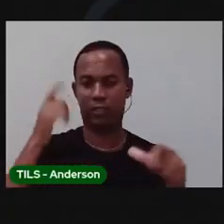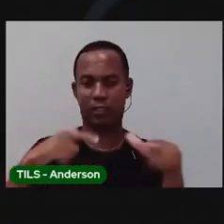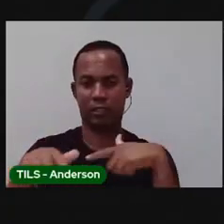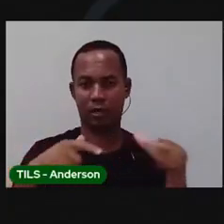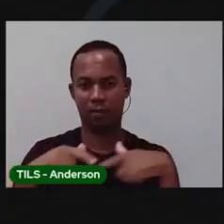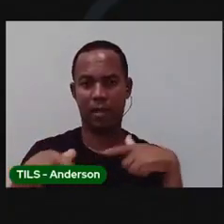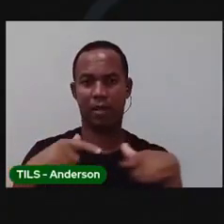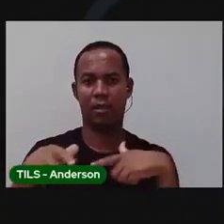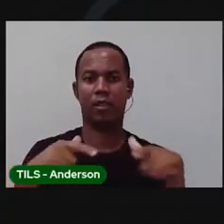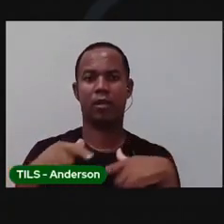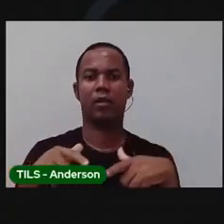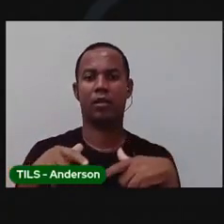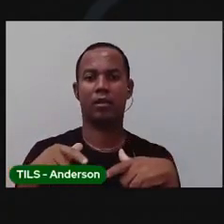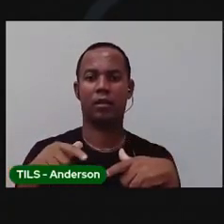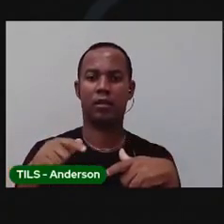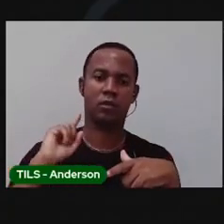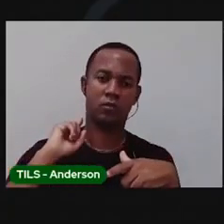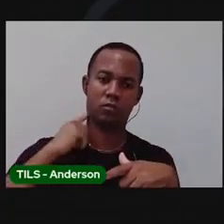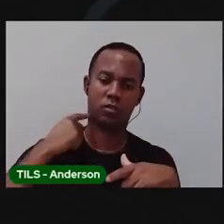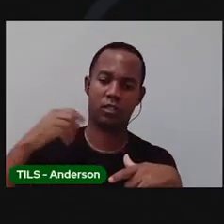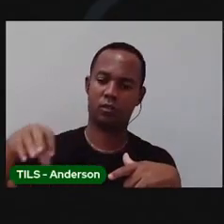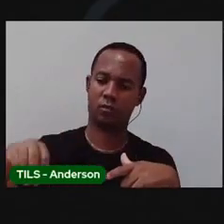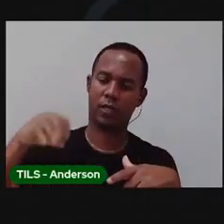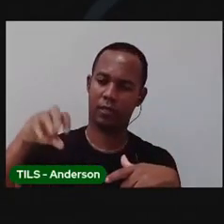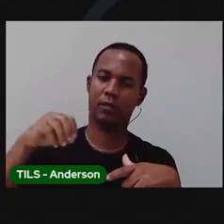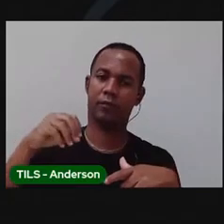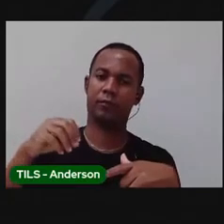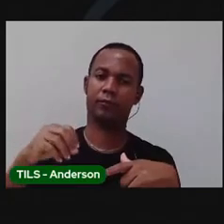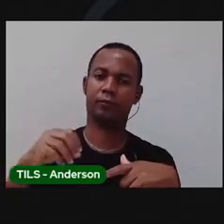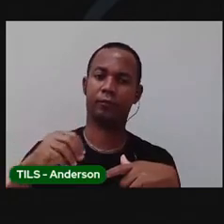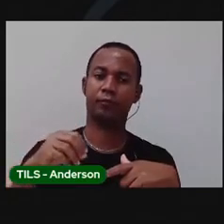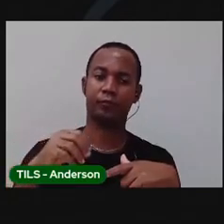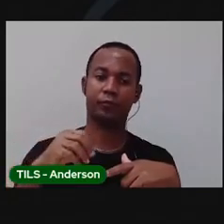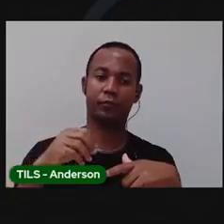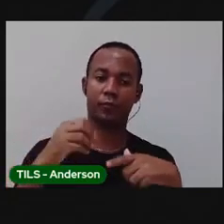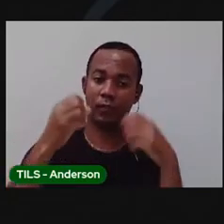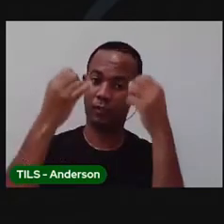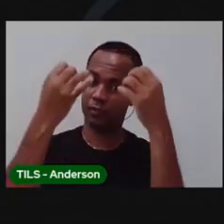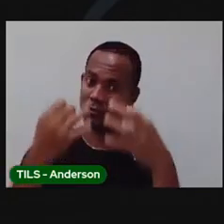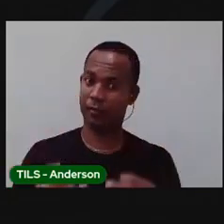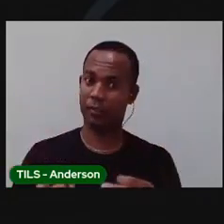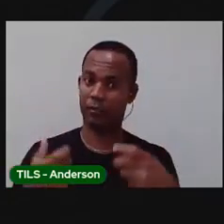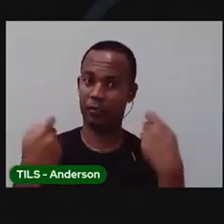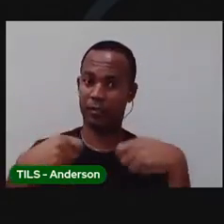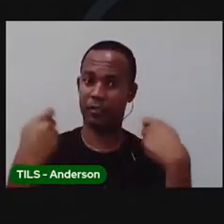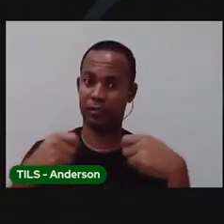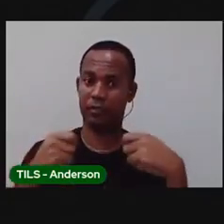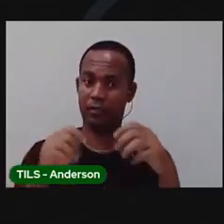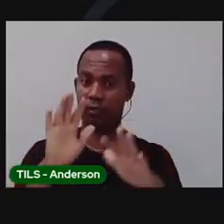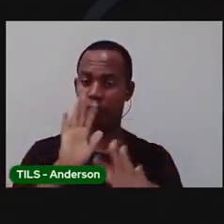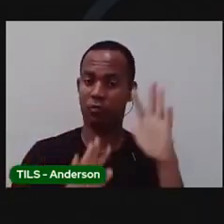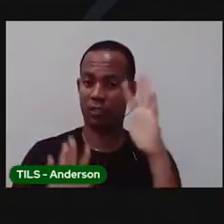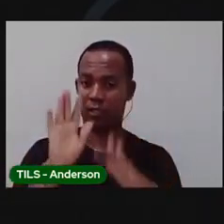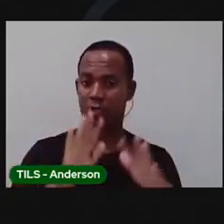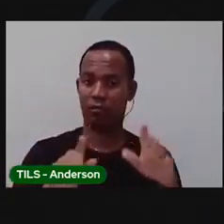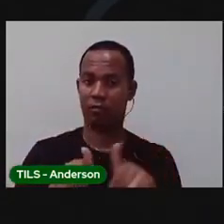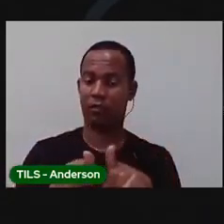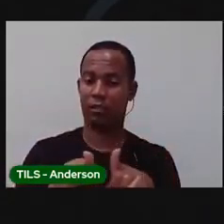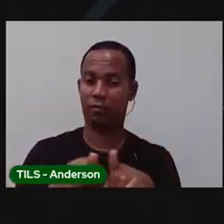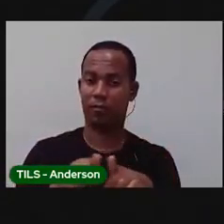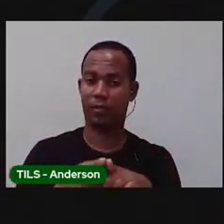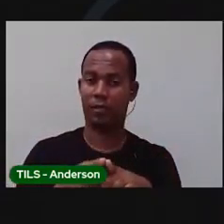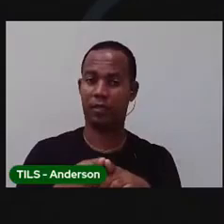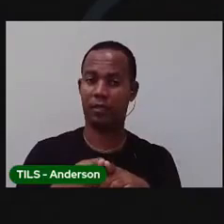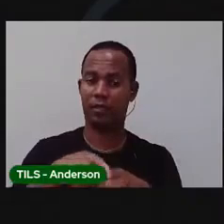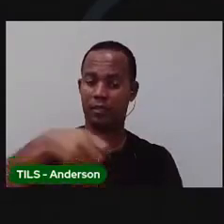mais cuidado. E assim, ele sempre coloque a reciclagem em dois sacos, para a gente ter mais proteção. Durante esse período que as pessoas